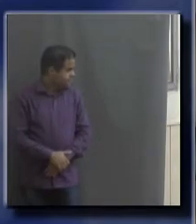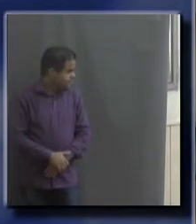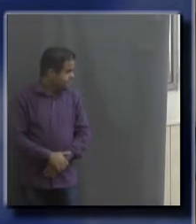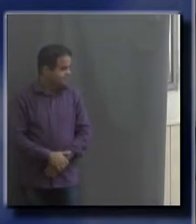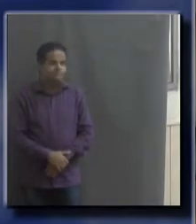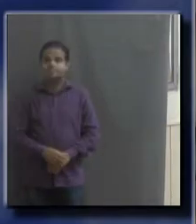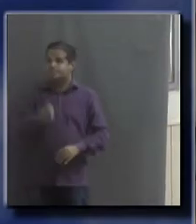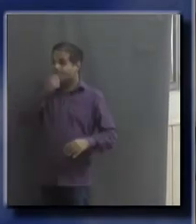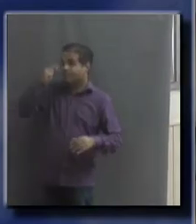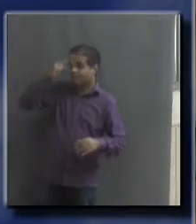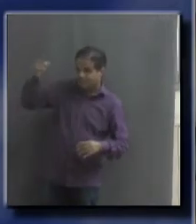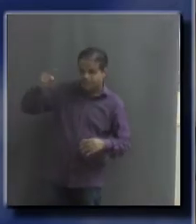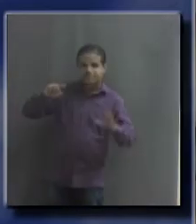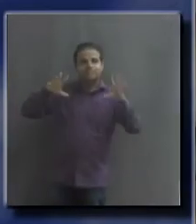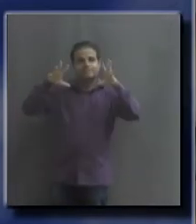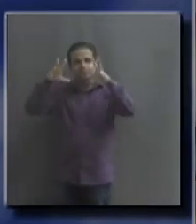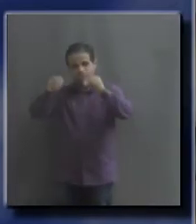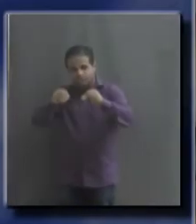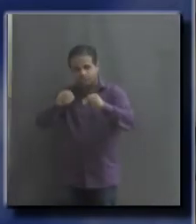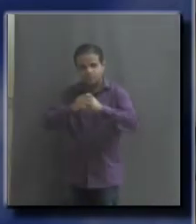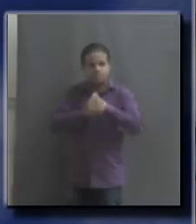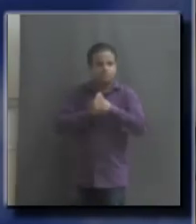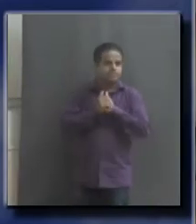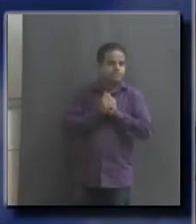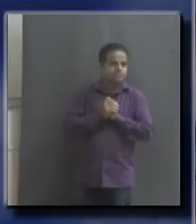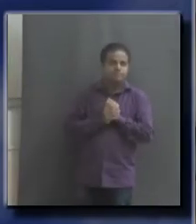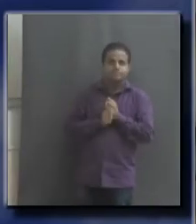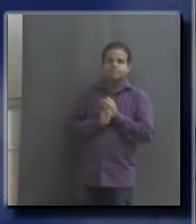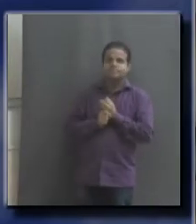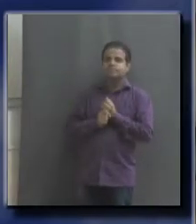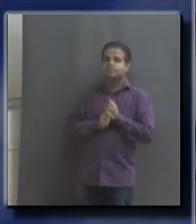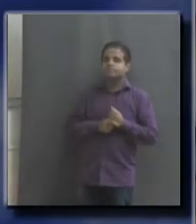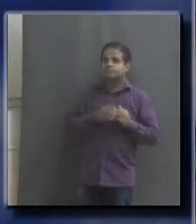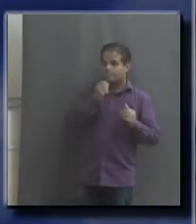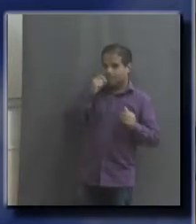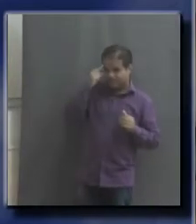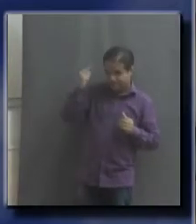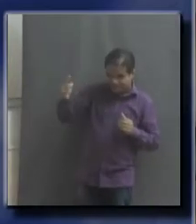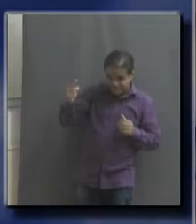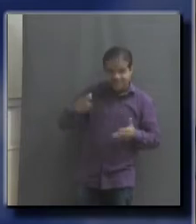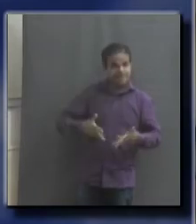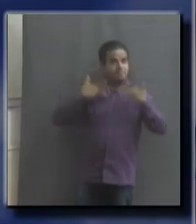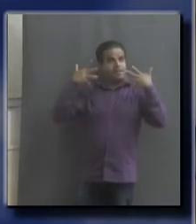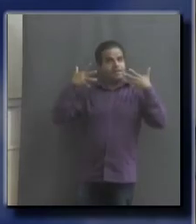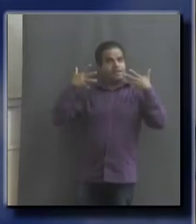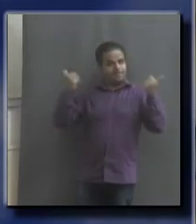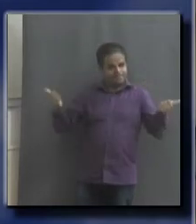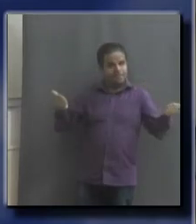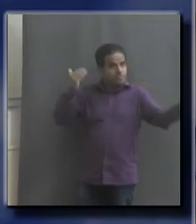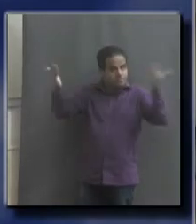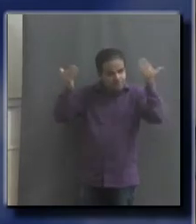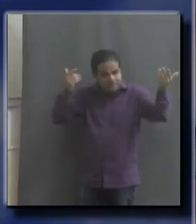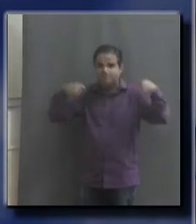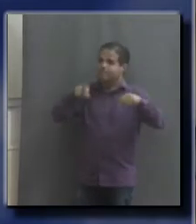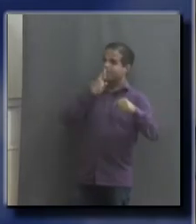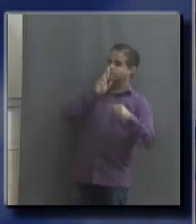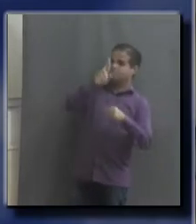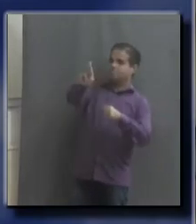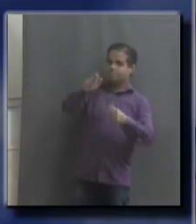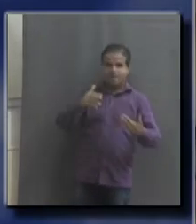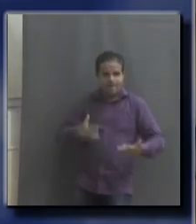Bom dia a todas e a todos. Bom dia? Bom dia. Aí, psicologia precisa